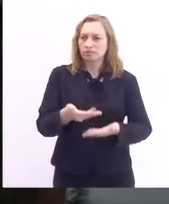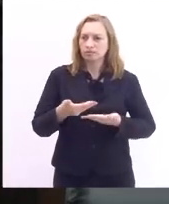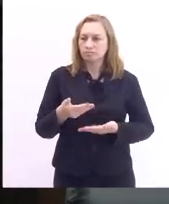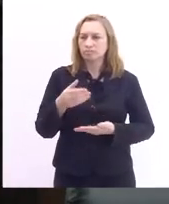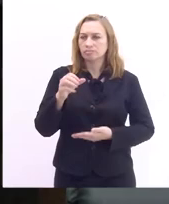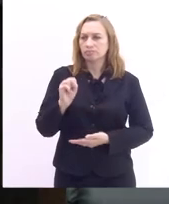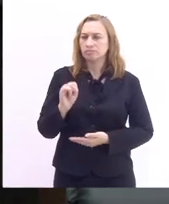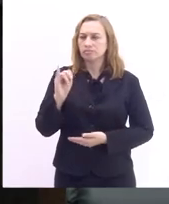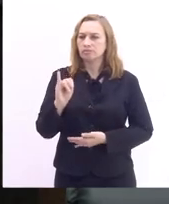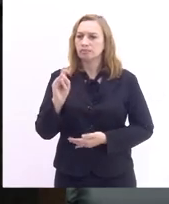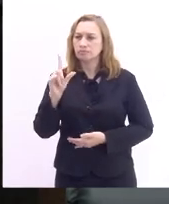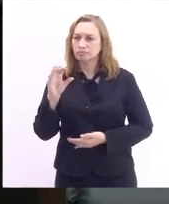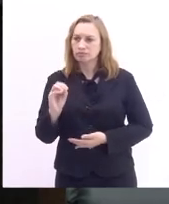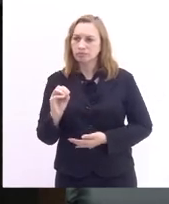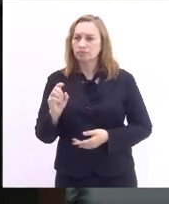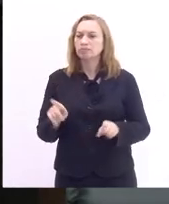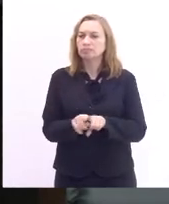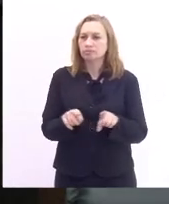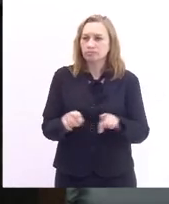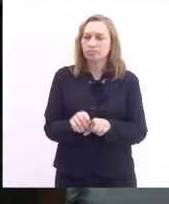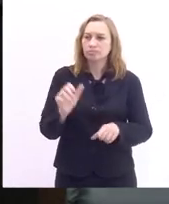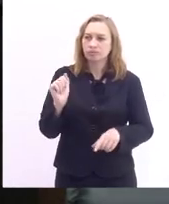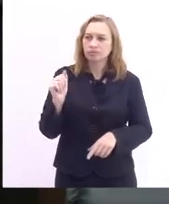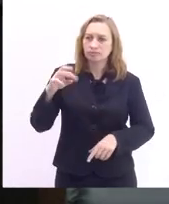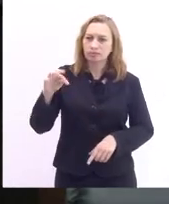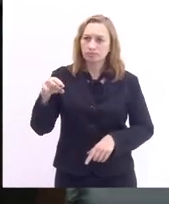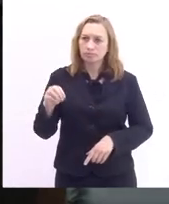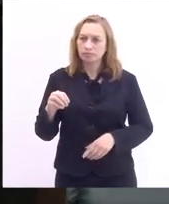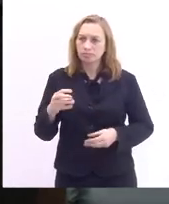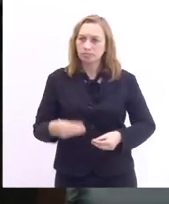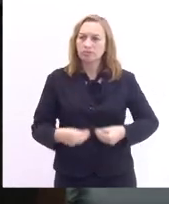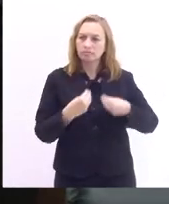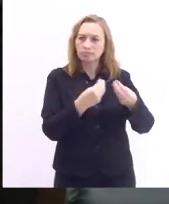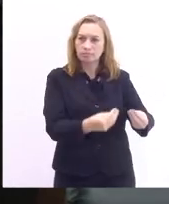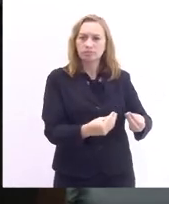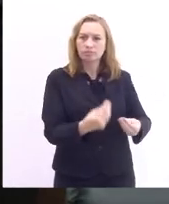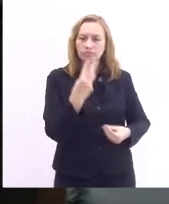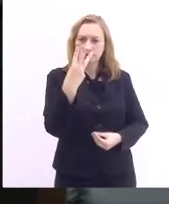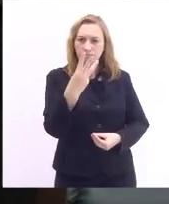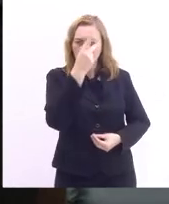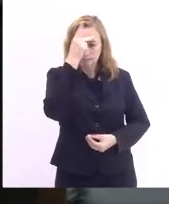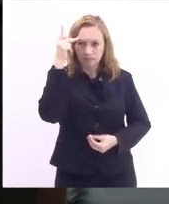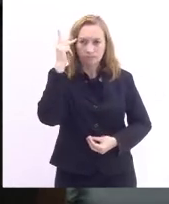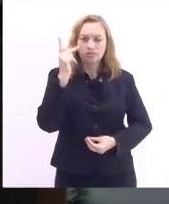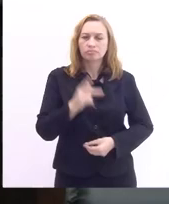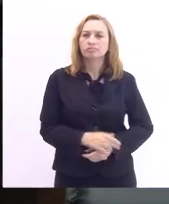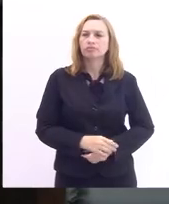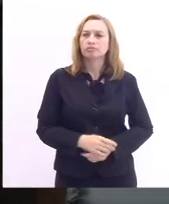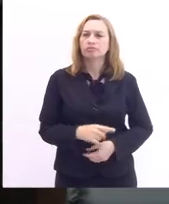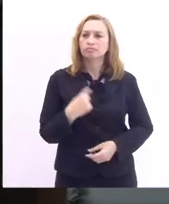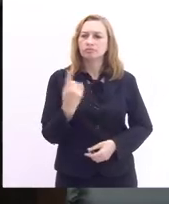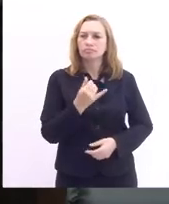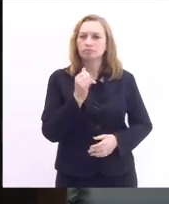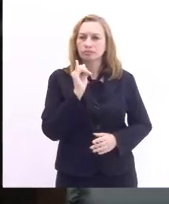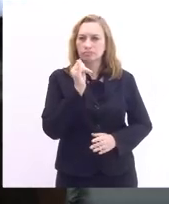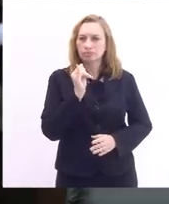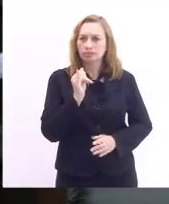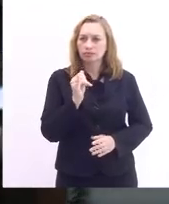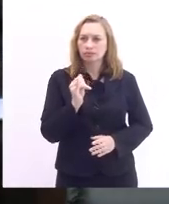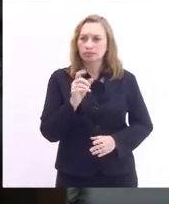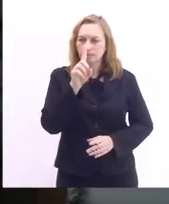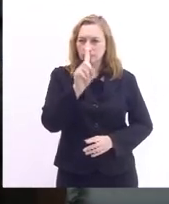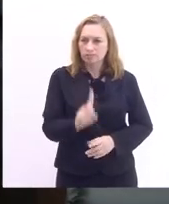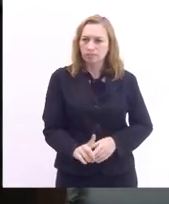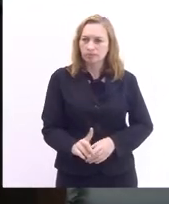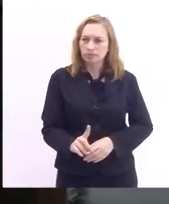aqui o Silvano e o Antenor para nós entregar aqui a três mãos o nosso relatório aqui para a